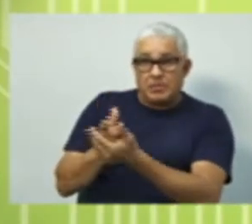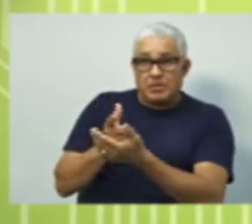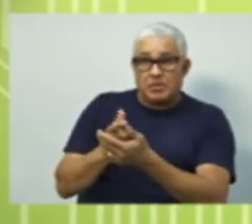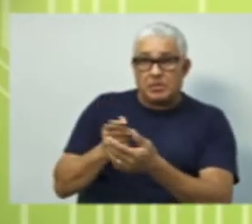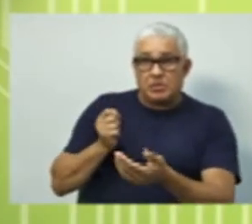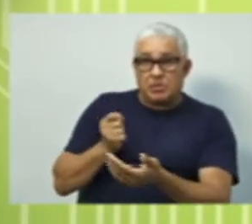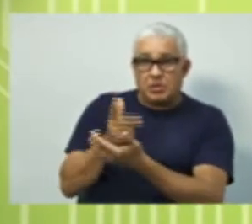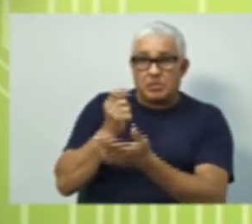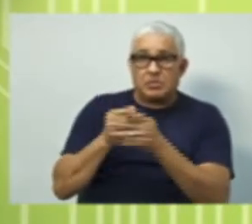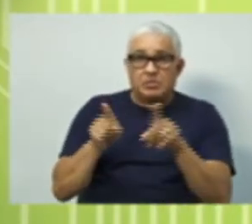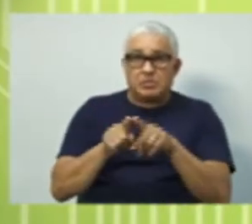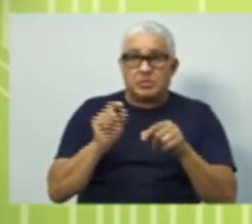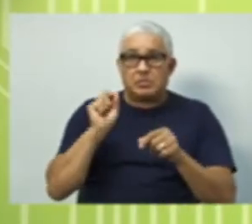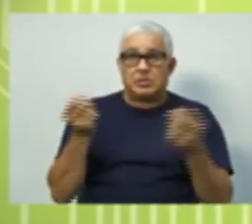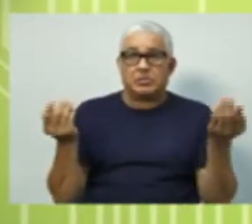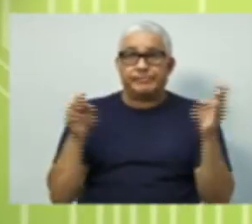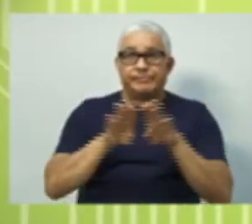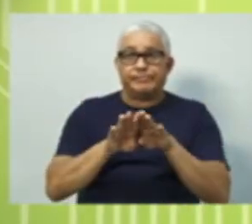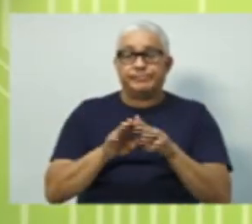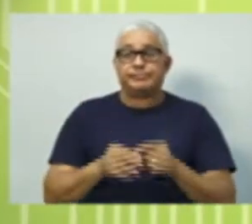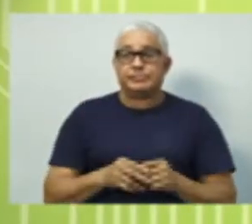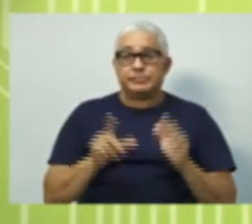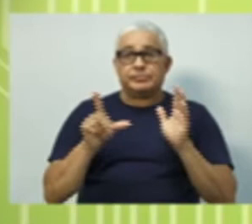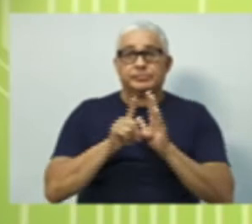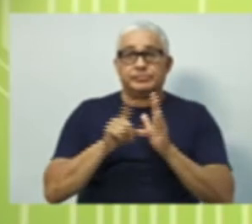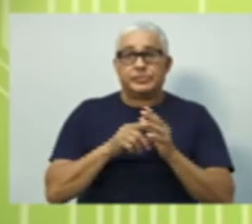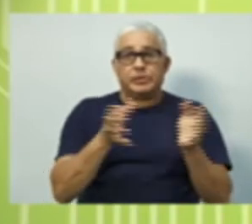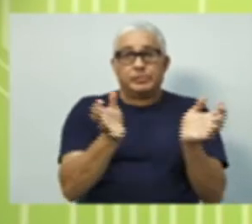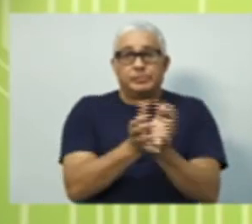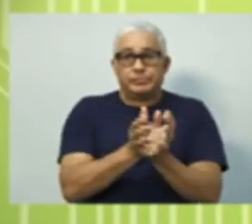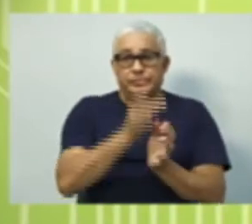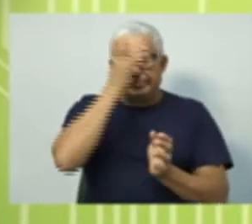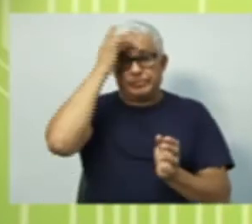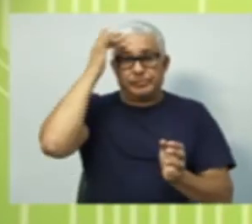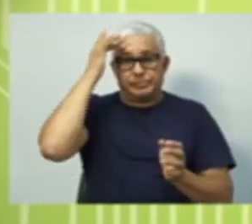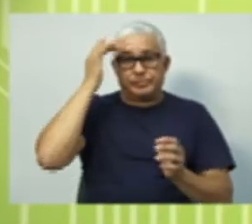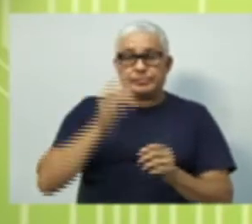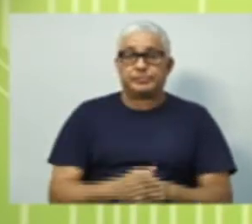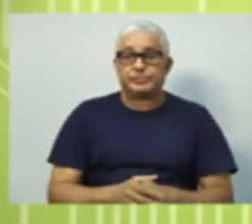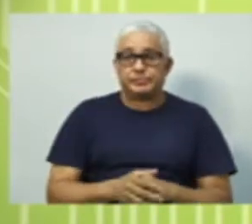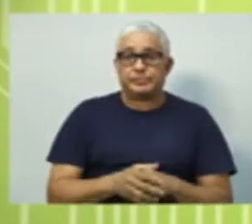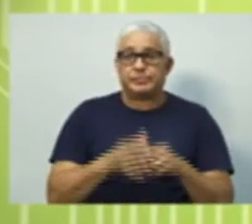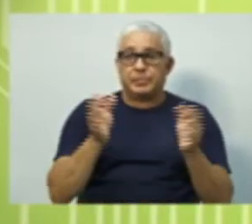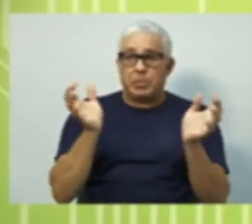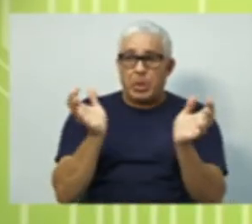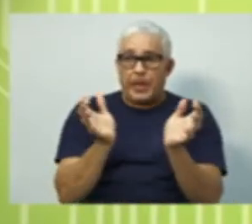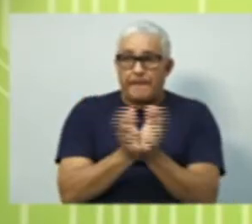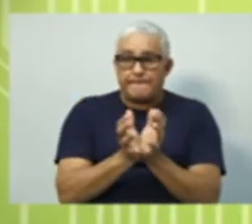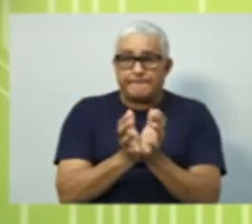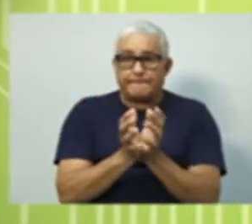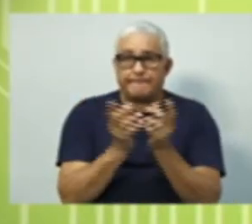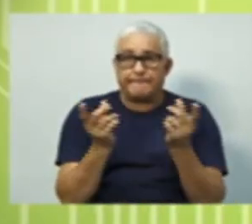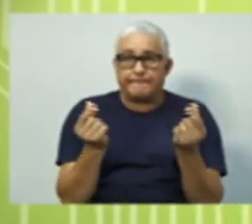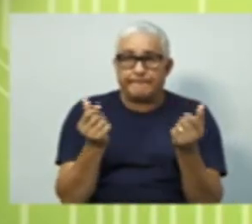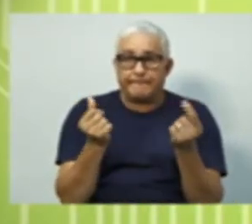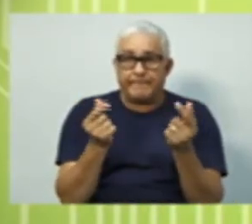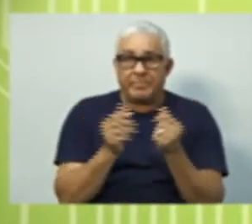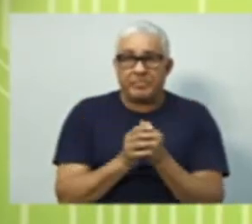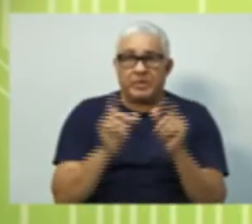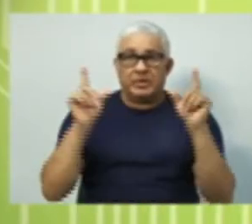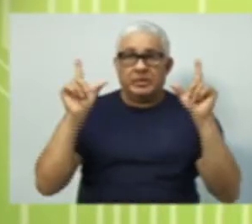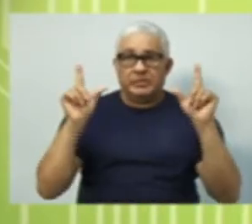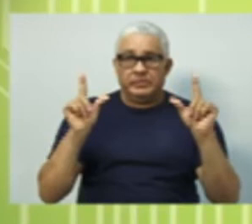Tem que partir a parte do planejamento, a parte do limite financeiro, limite de caixa, do orçamento de receita e